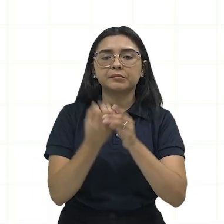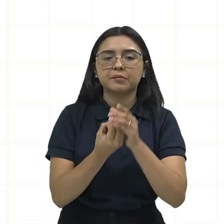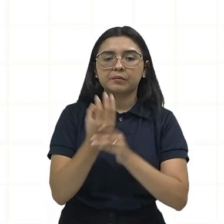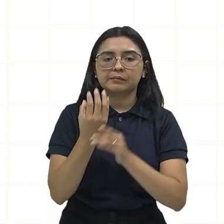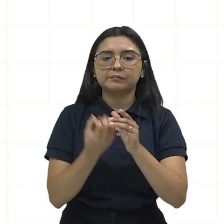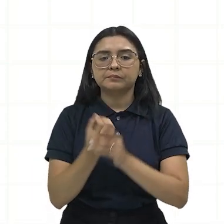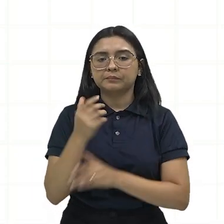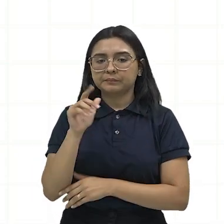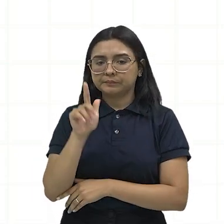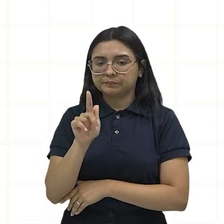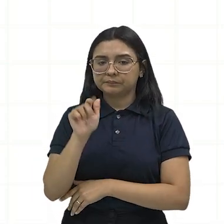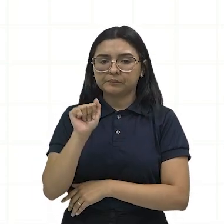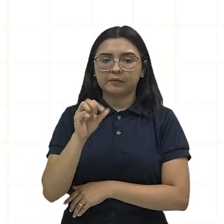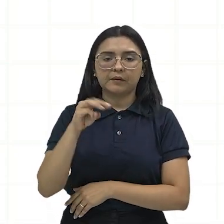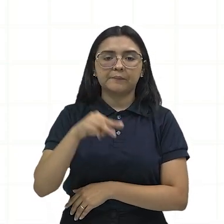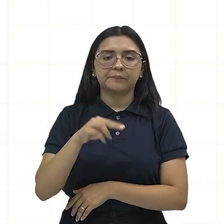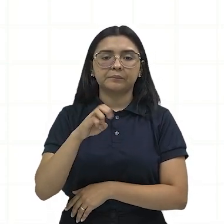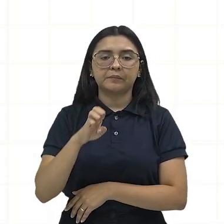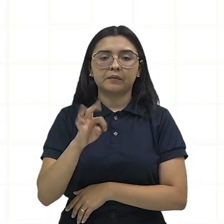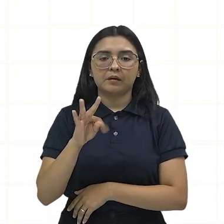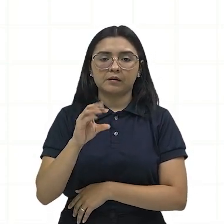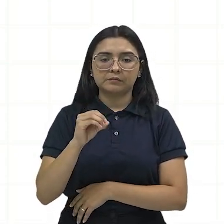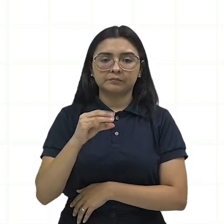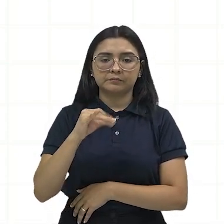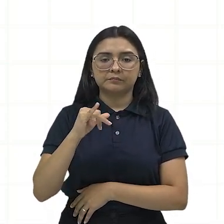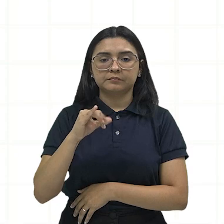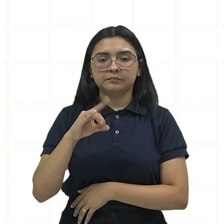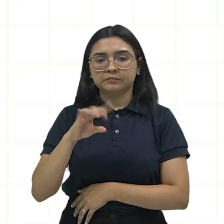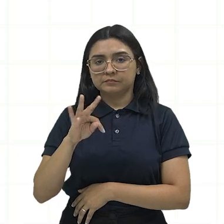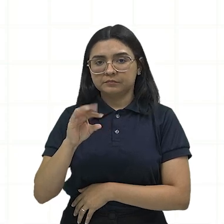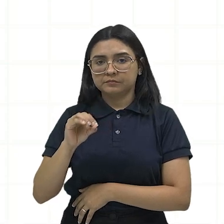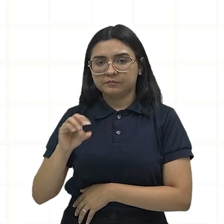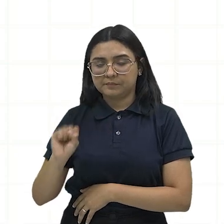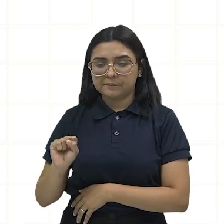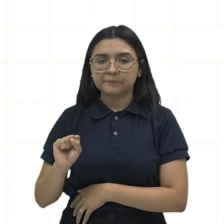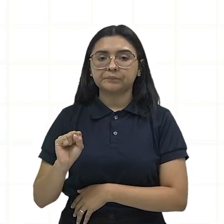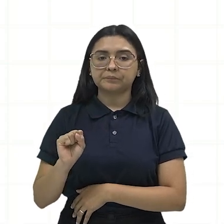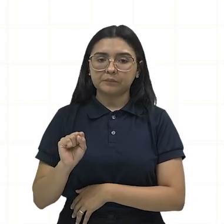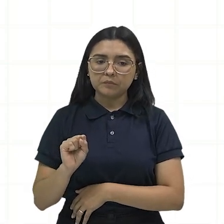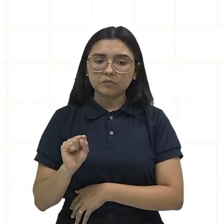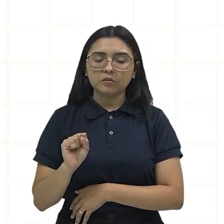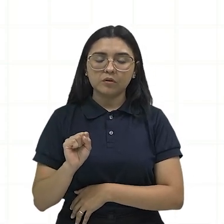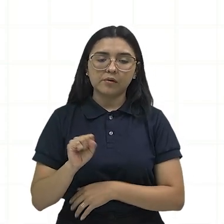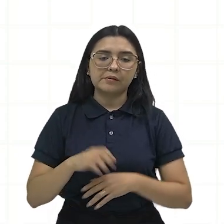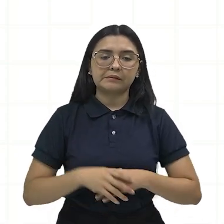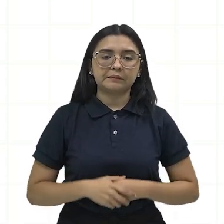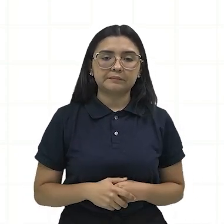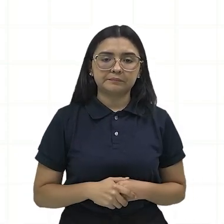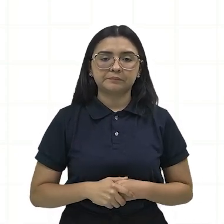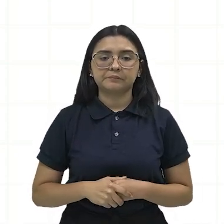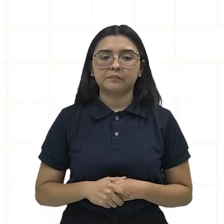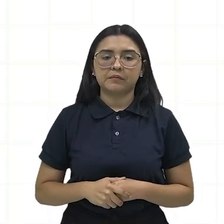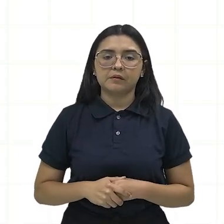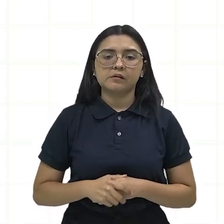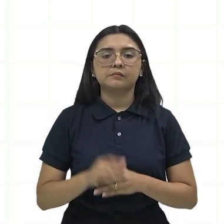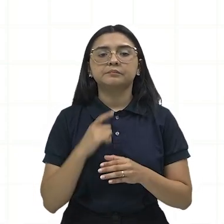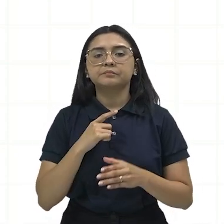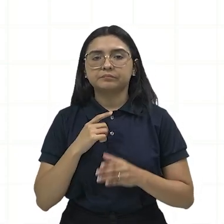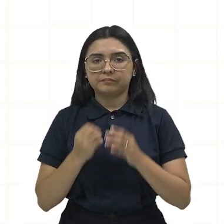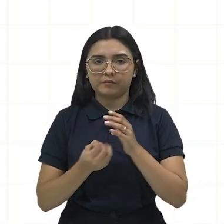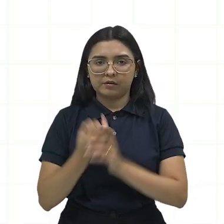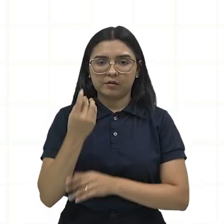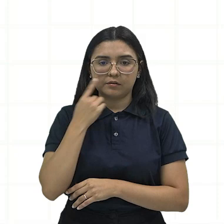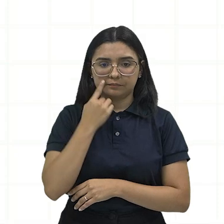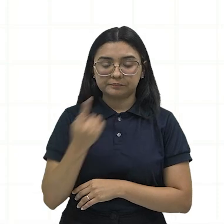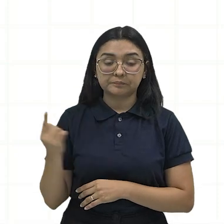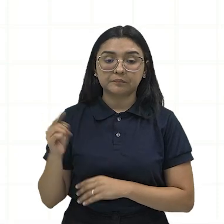os gametócitos. Os protozoários, né, o plasmódio, forma aí os